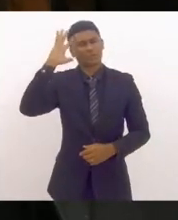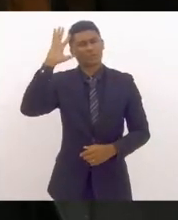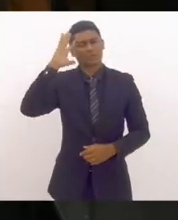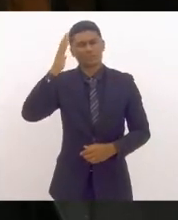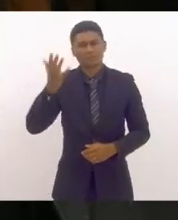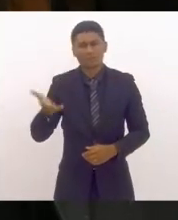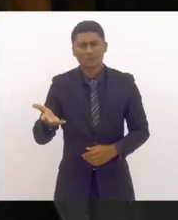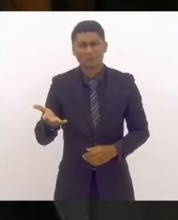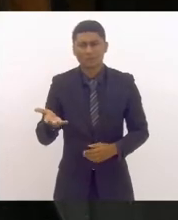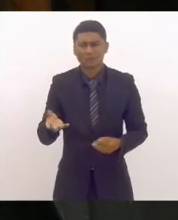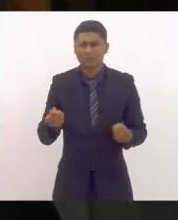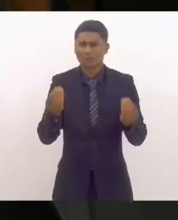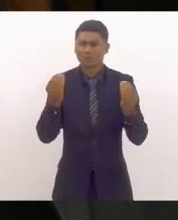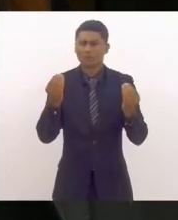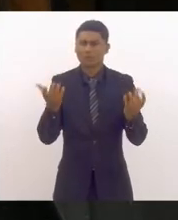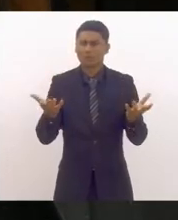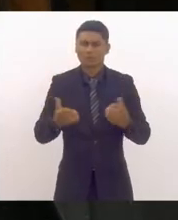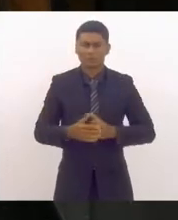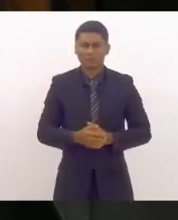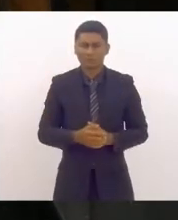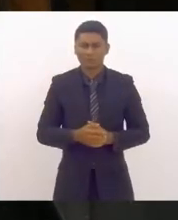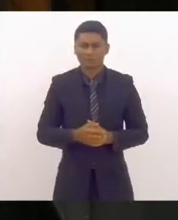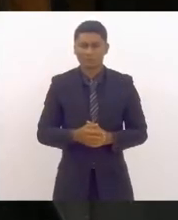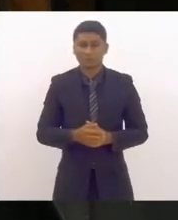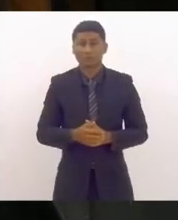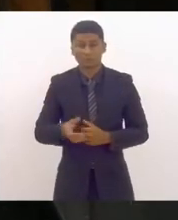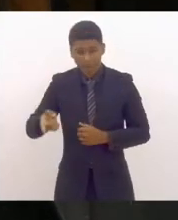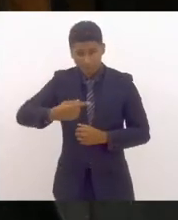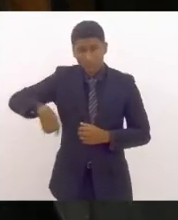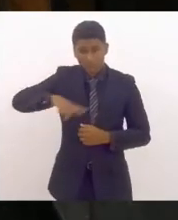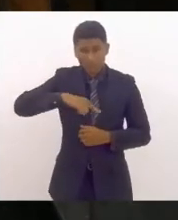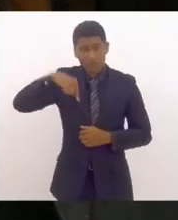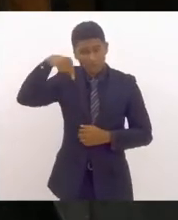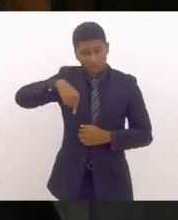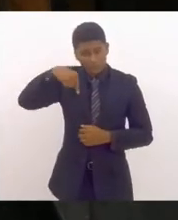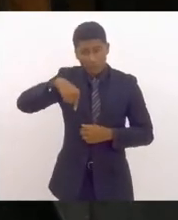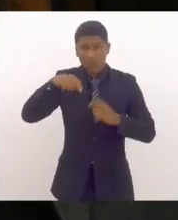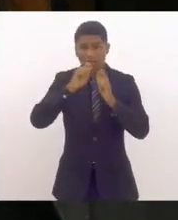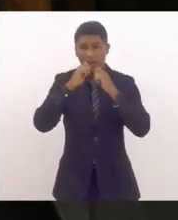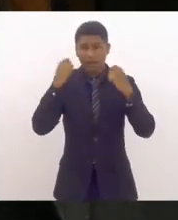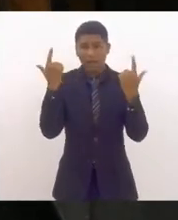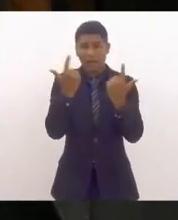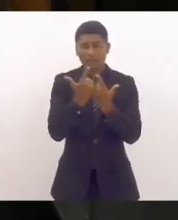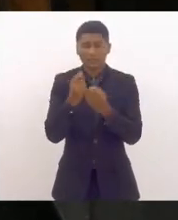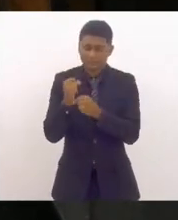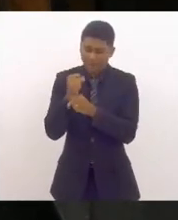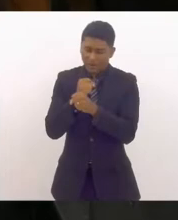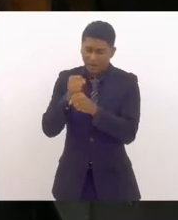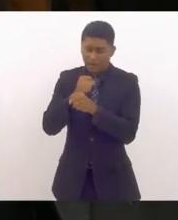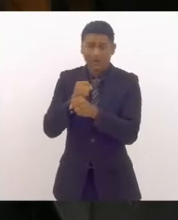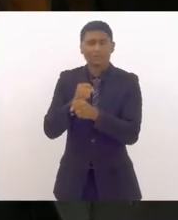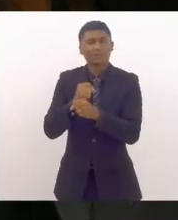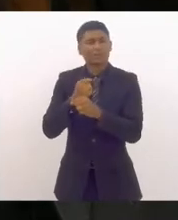a implementação daquilo que defendemos a tantos anos aqui nesta casa e um projeto estratégico de desenvolvimento